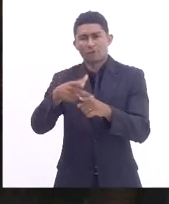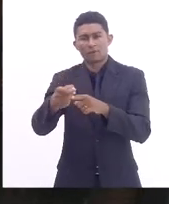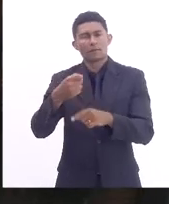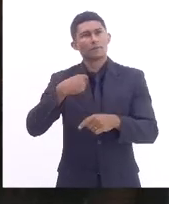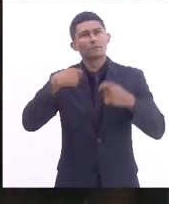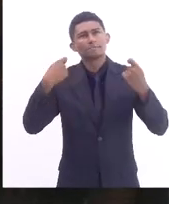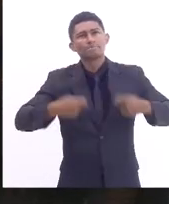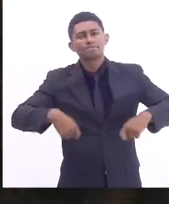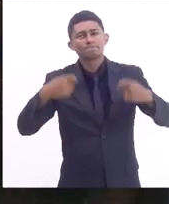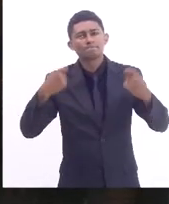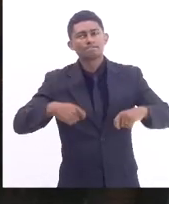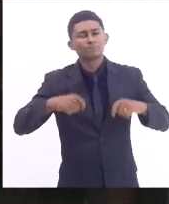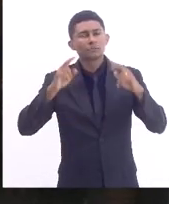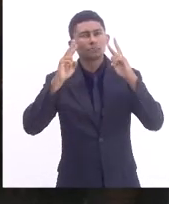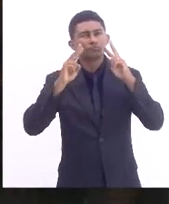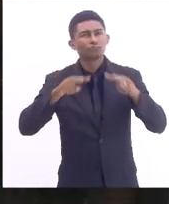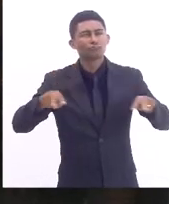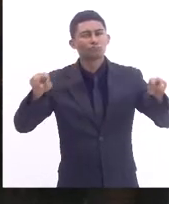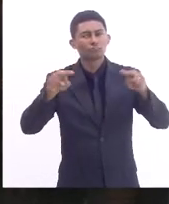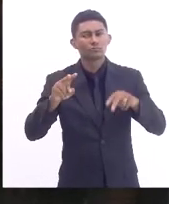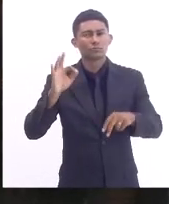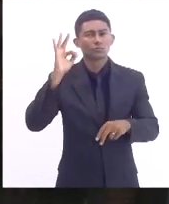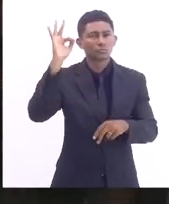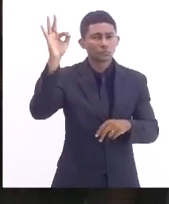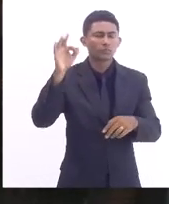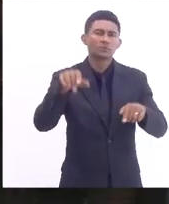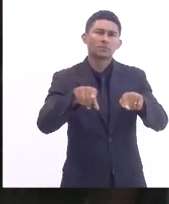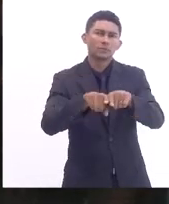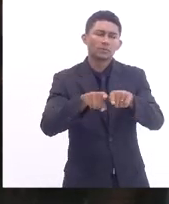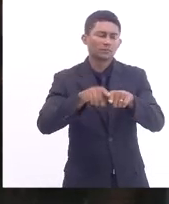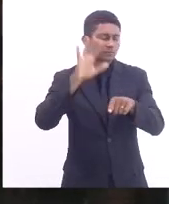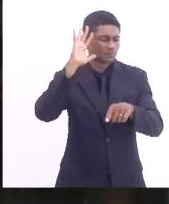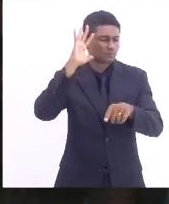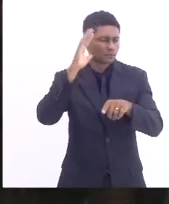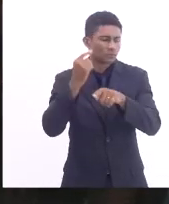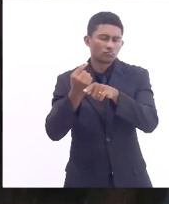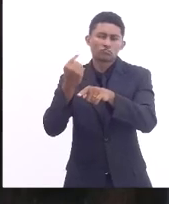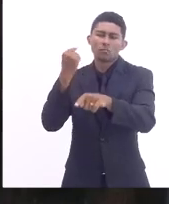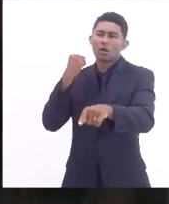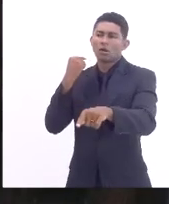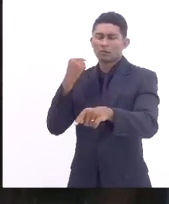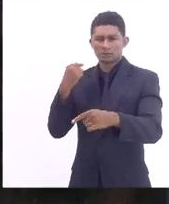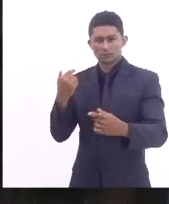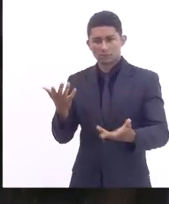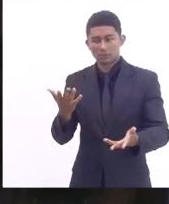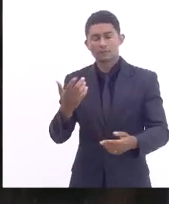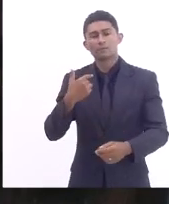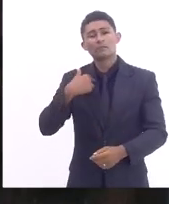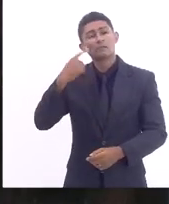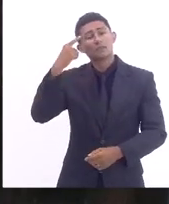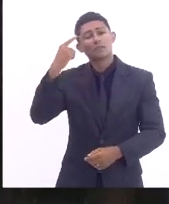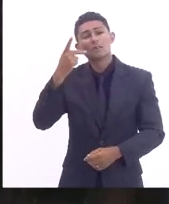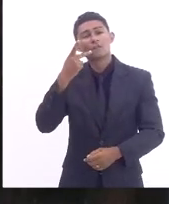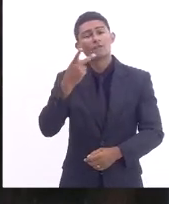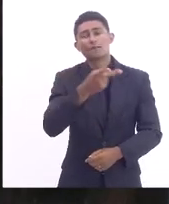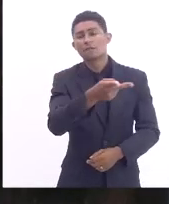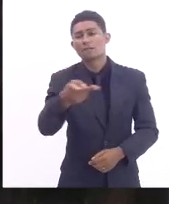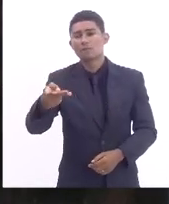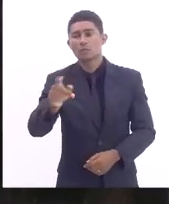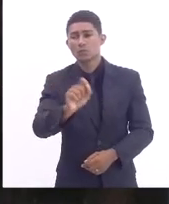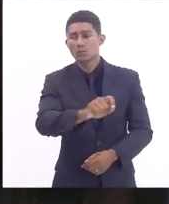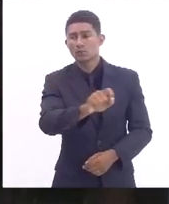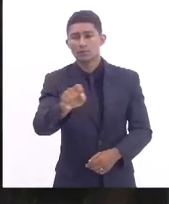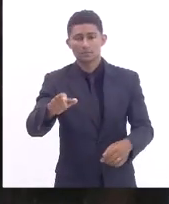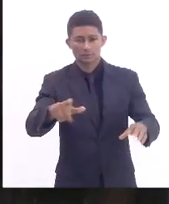frente a gente tem que olhar para frente mas eu não pouco atrás a gente não faz nada e por em mente eu queria lembrar cada